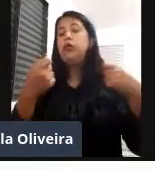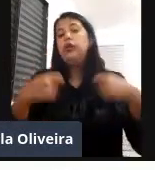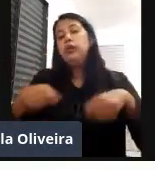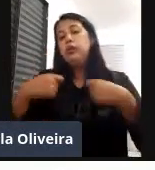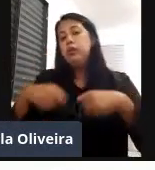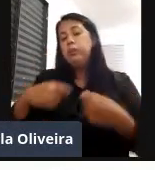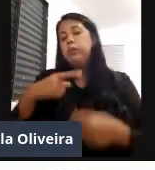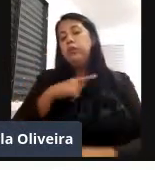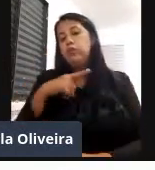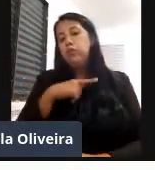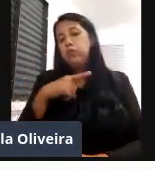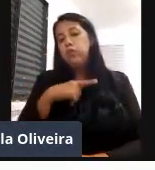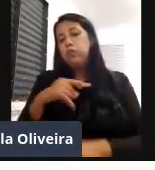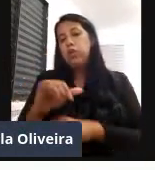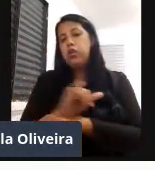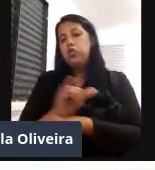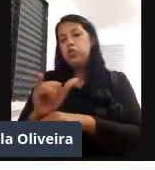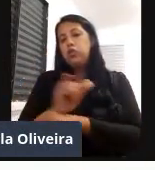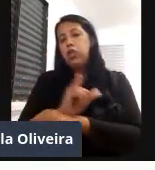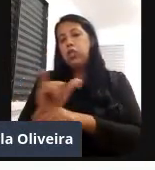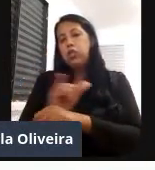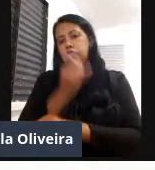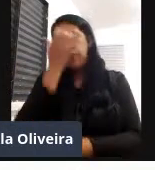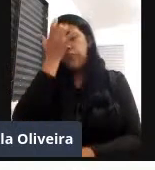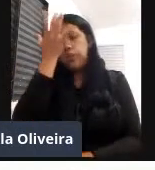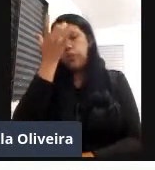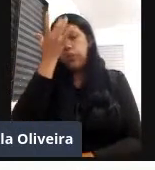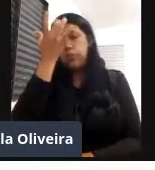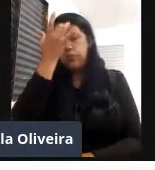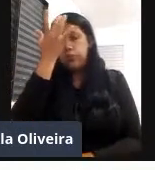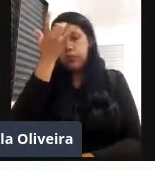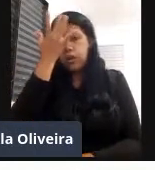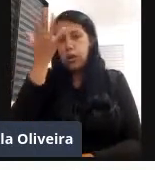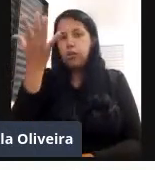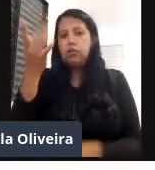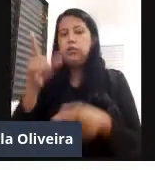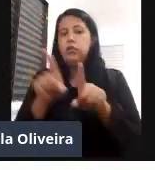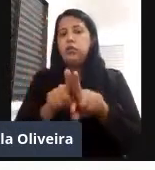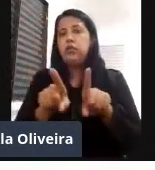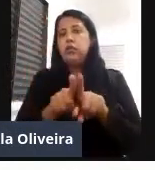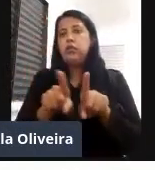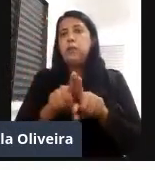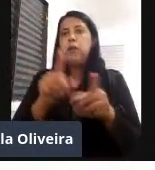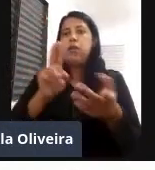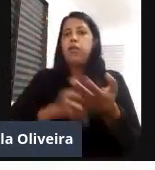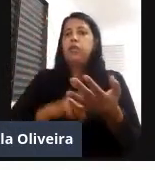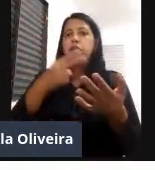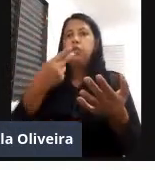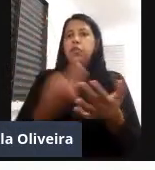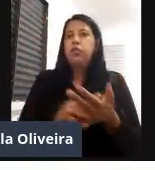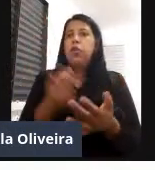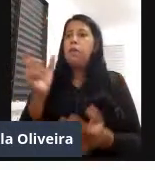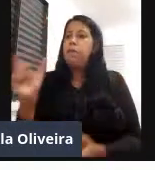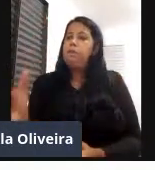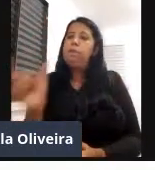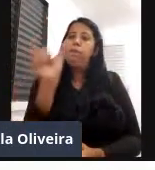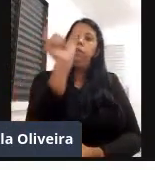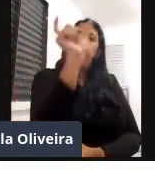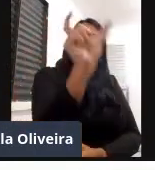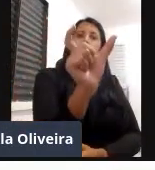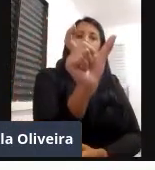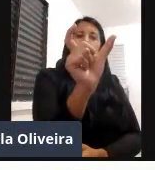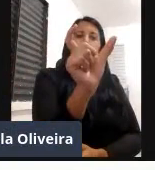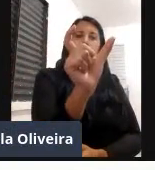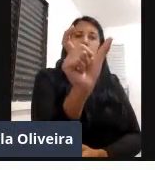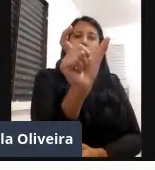um mecanismo que facilitasse, que traduzisse basicamente o termo que eu coloquei lá e